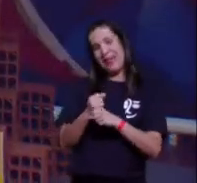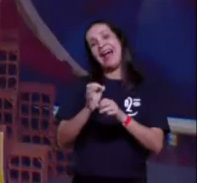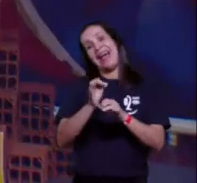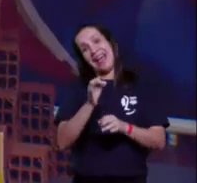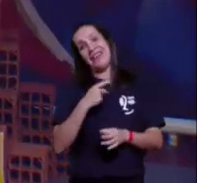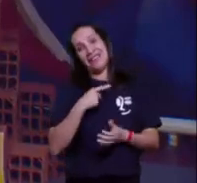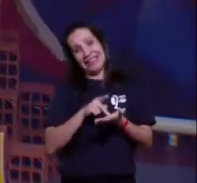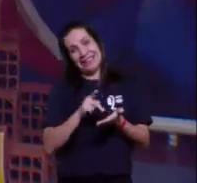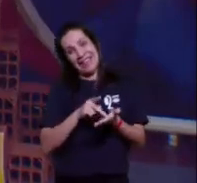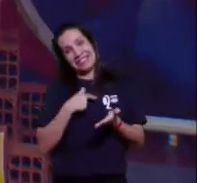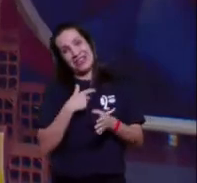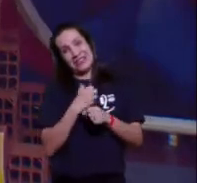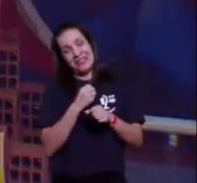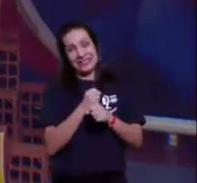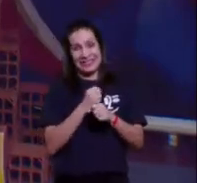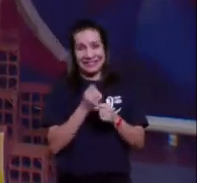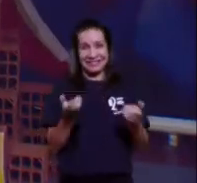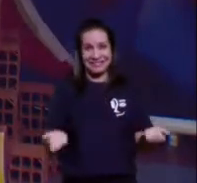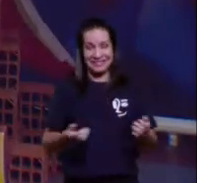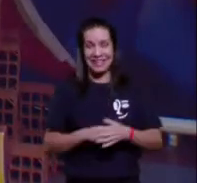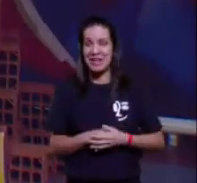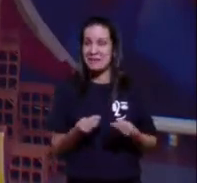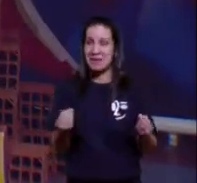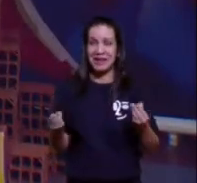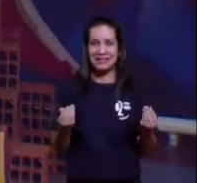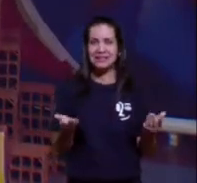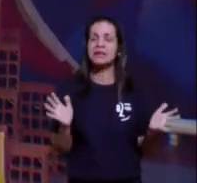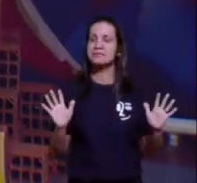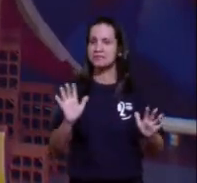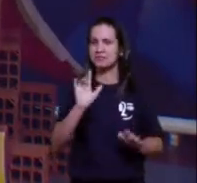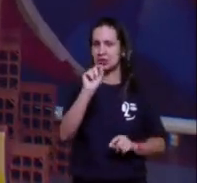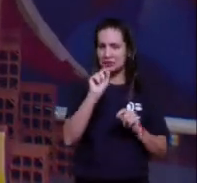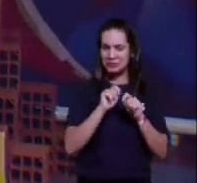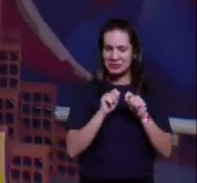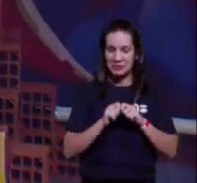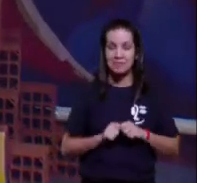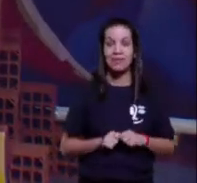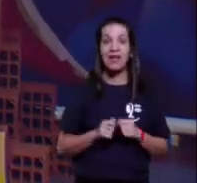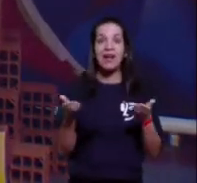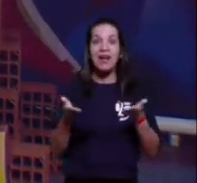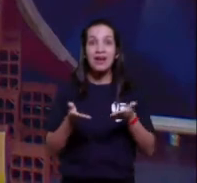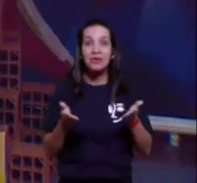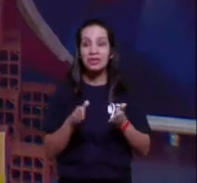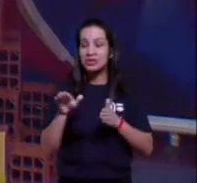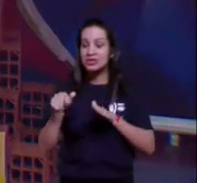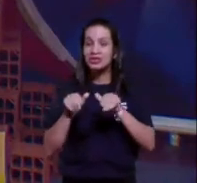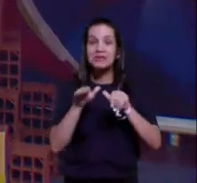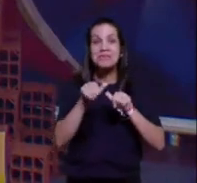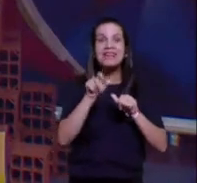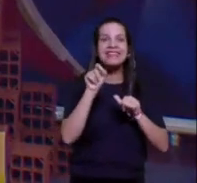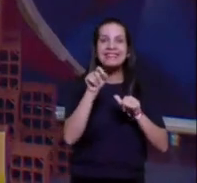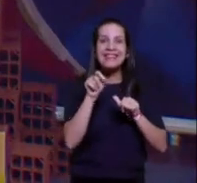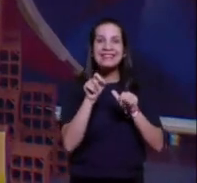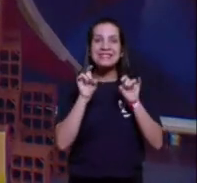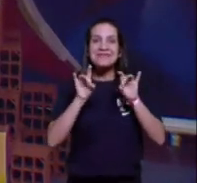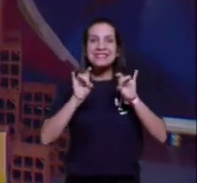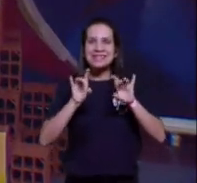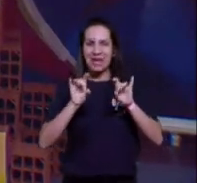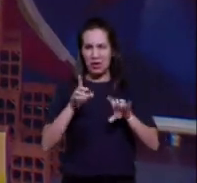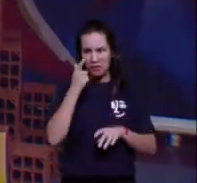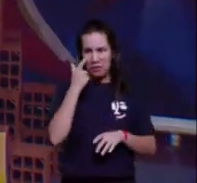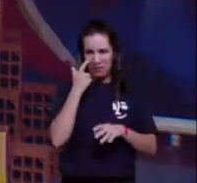Eu que sou um engenheiro, deveria fazer essa conta. Mas... Vamos fazer o seguinte... Vamos chamar uma participação especial? Vamos embora. Ver se ele sabe fazer